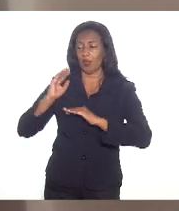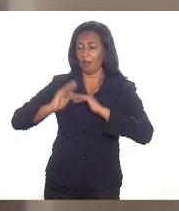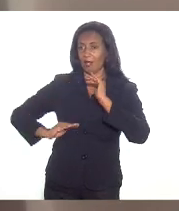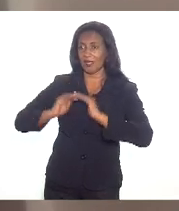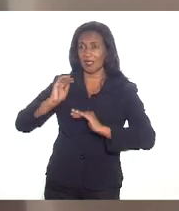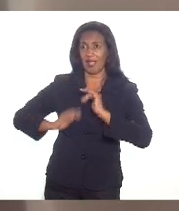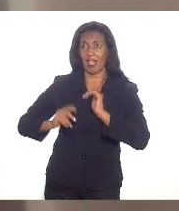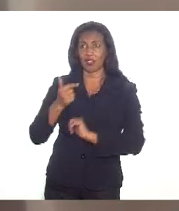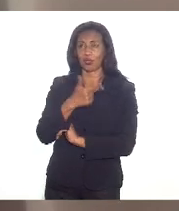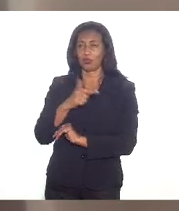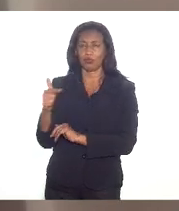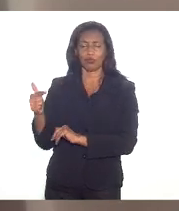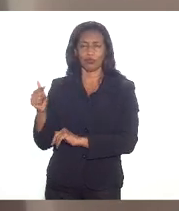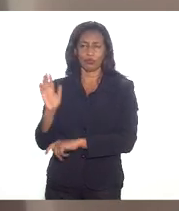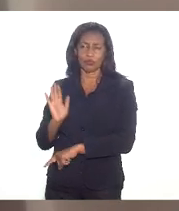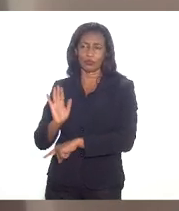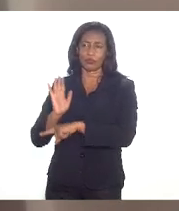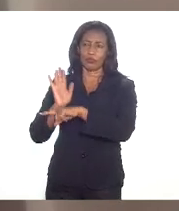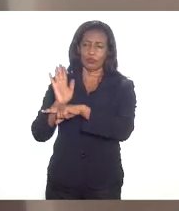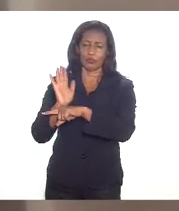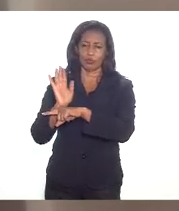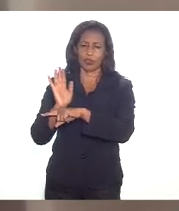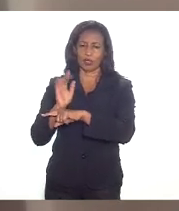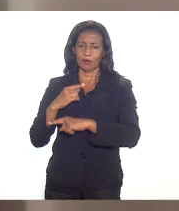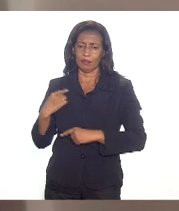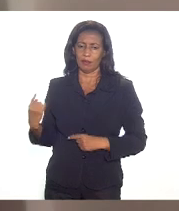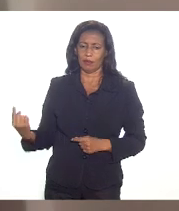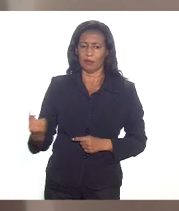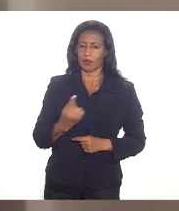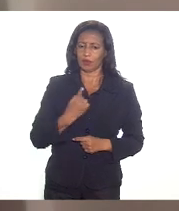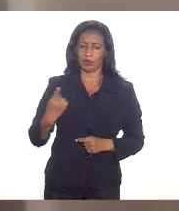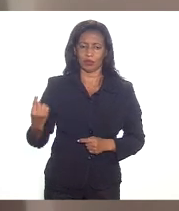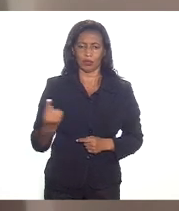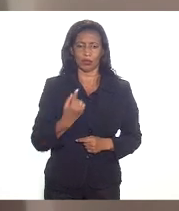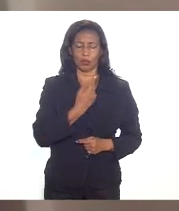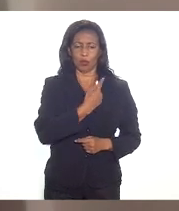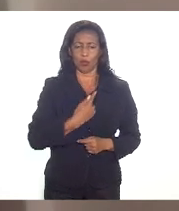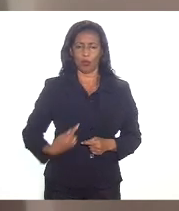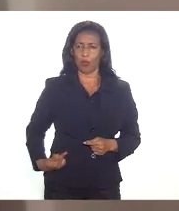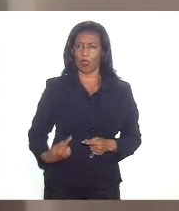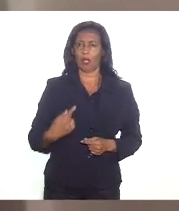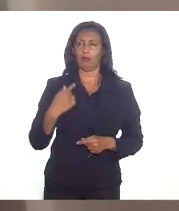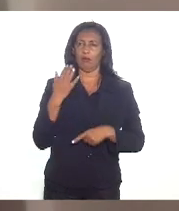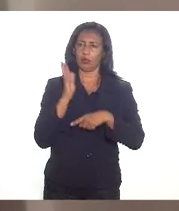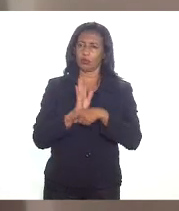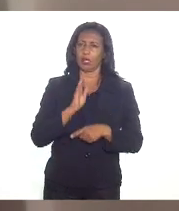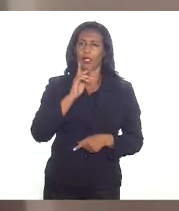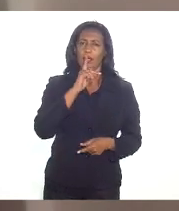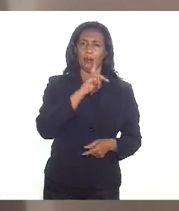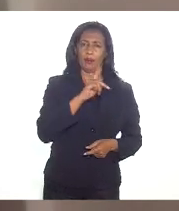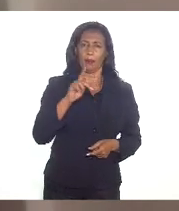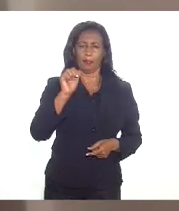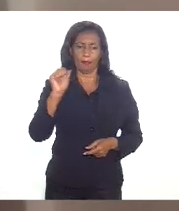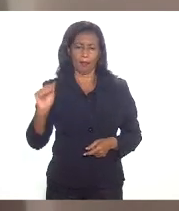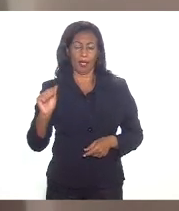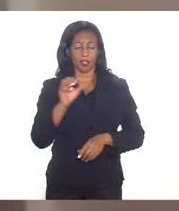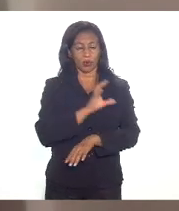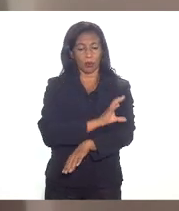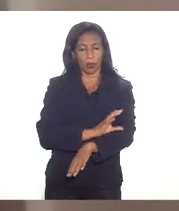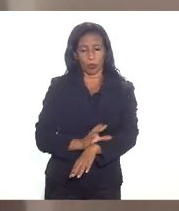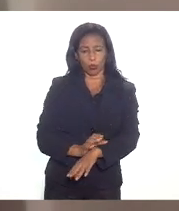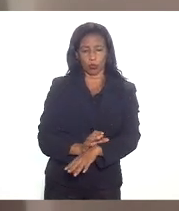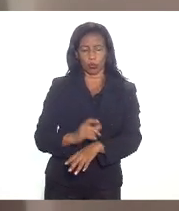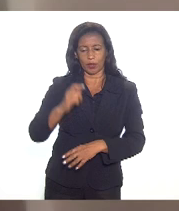acho que a gente tinha que procurar estar integrando o plano plurianual estadual, os PPAs, planos diretores, leis orgânicas, criar uma cultura, né,